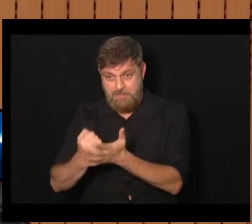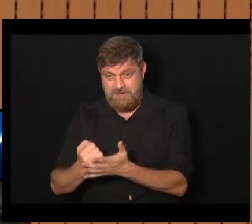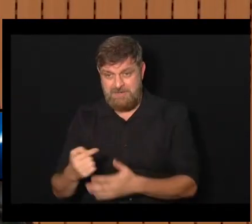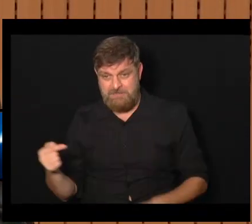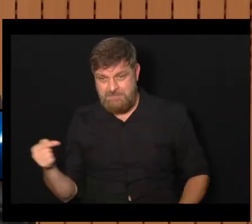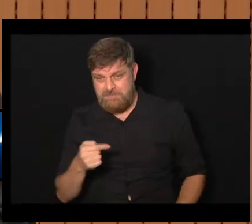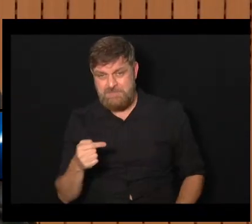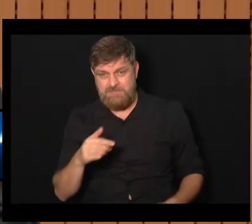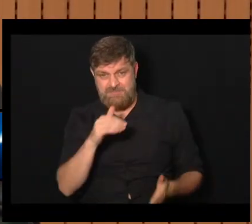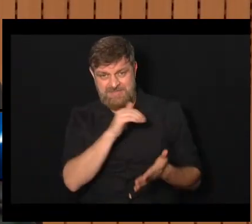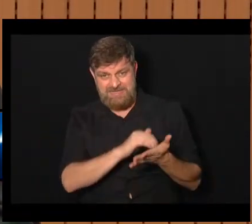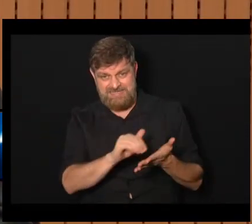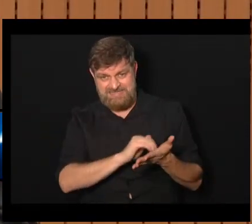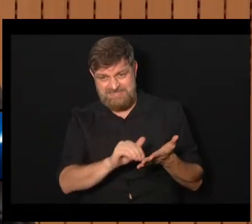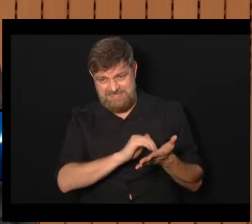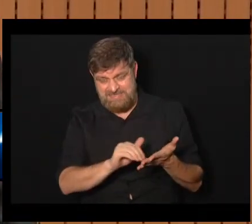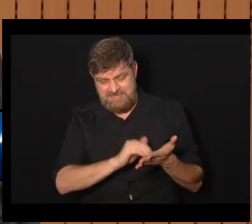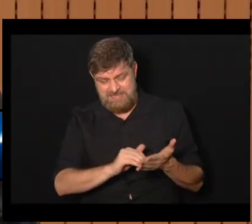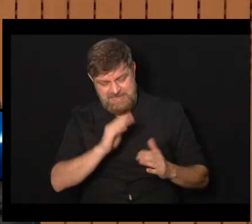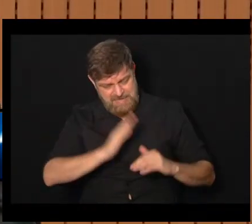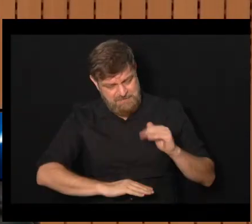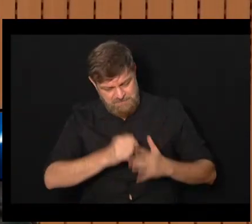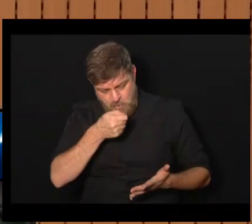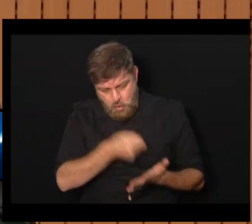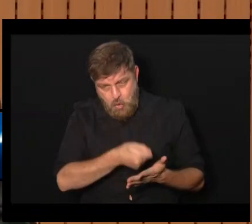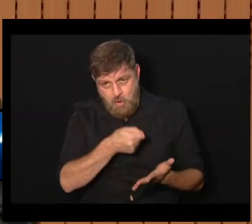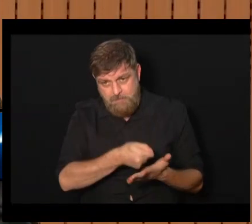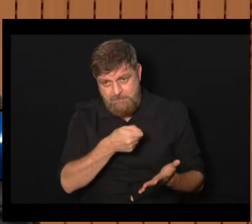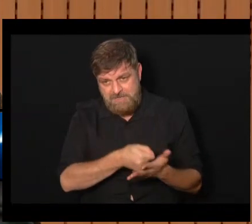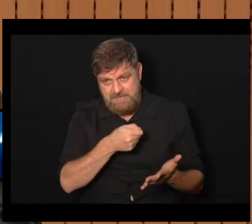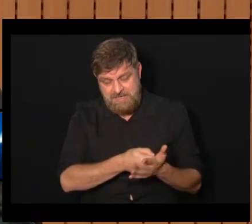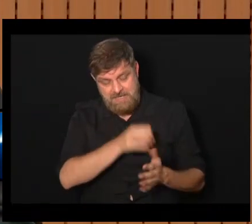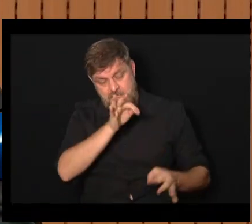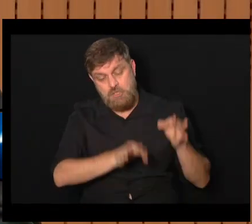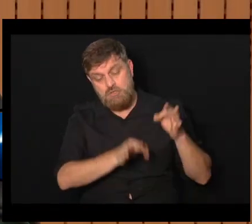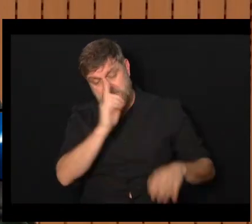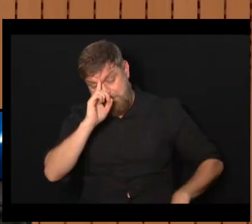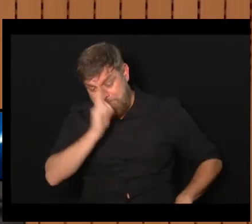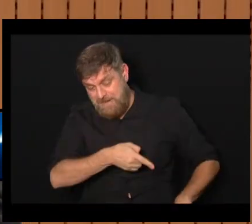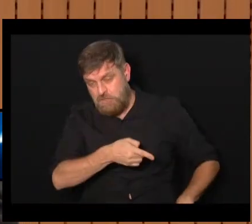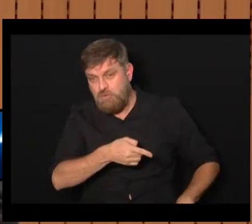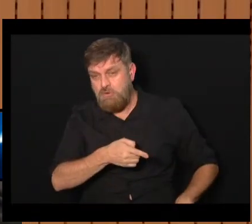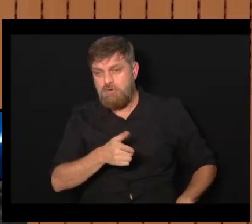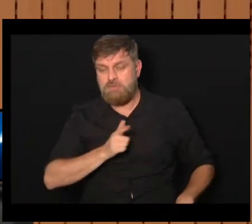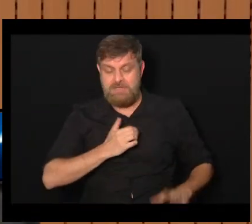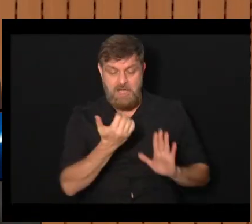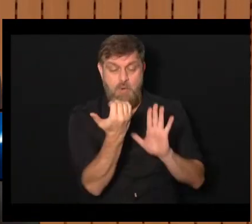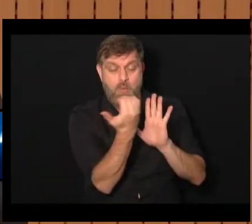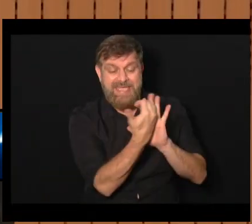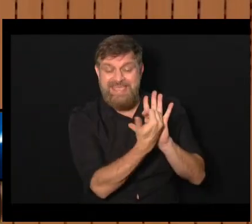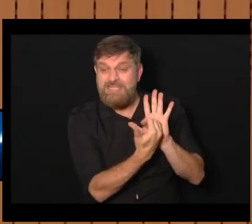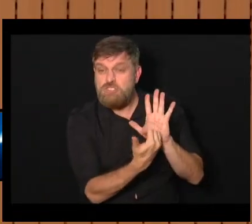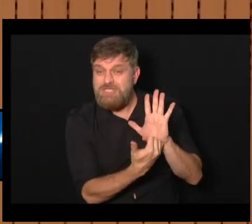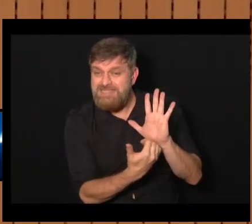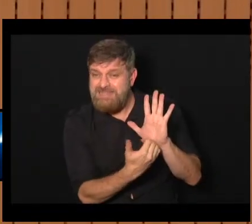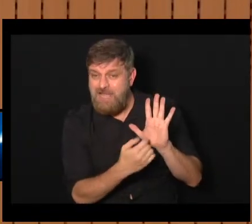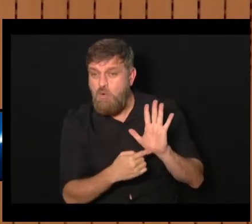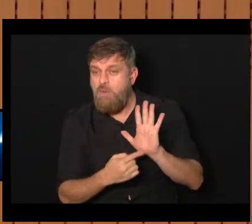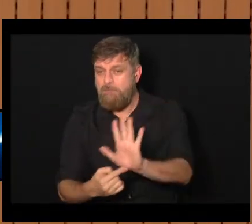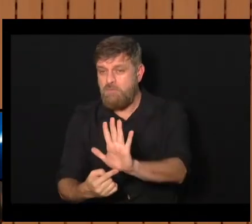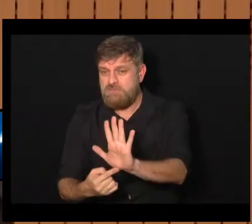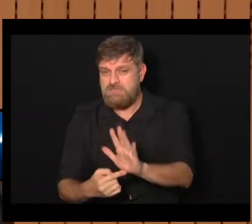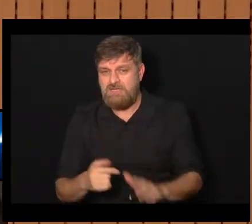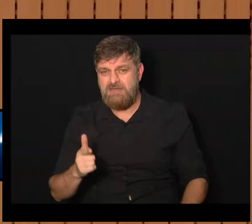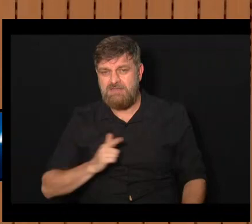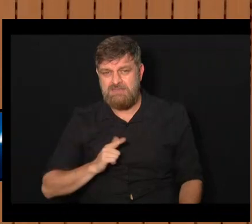Secretaria foi, na prática, obrigada pelo Poder Judiciário a apresentar esse novo edital. Esse novo edital vai